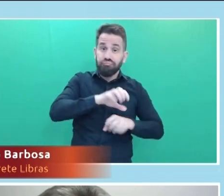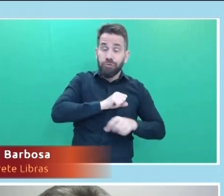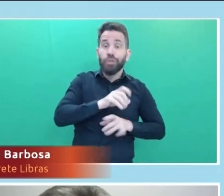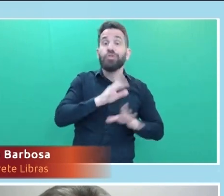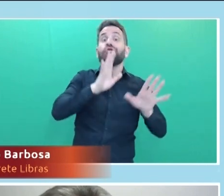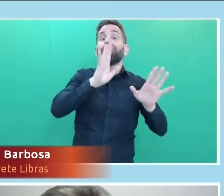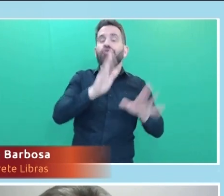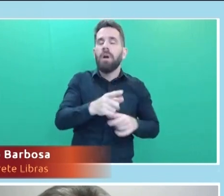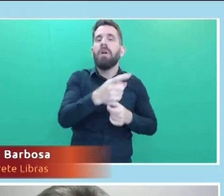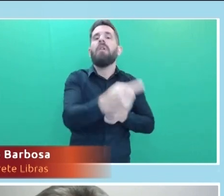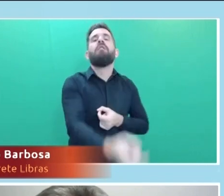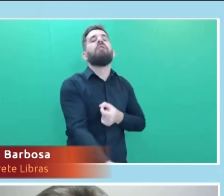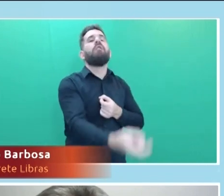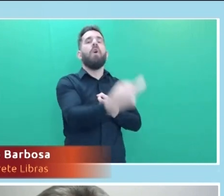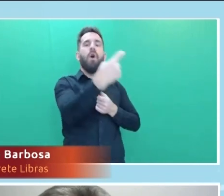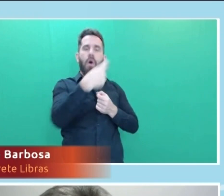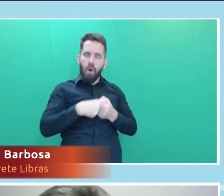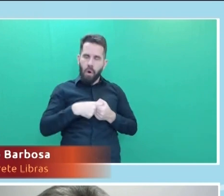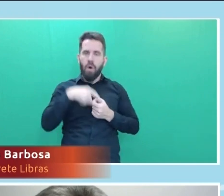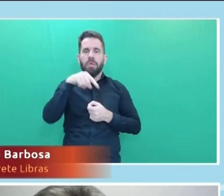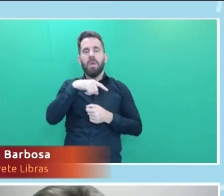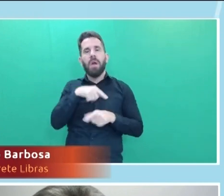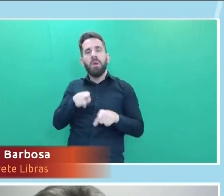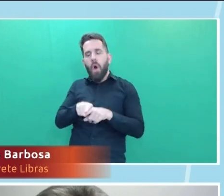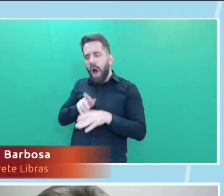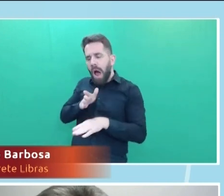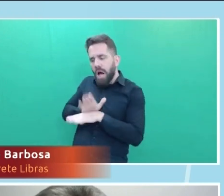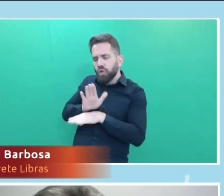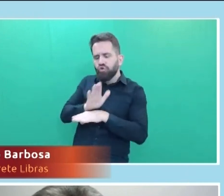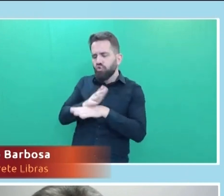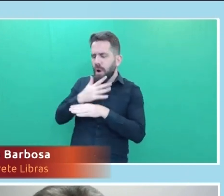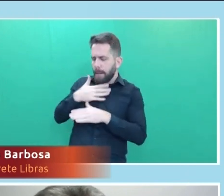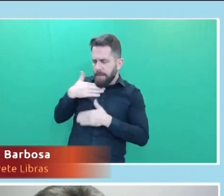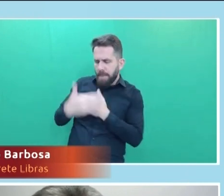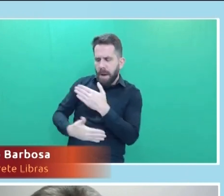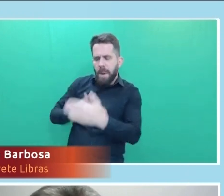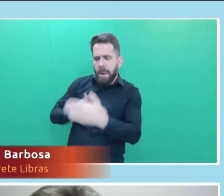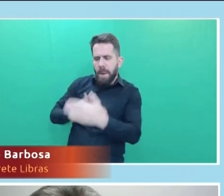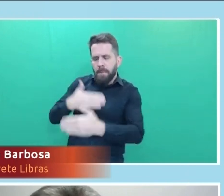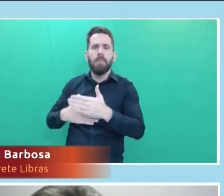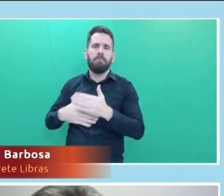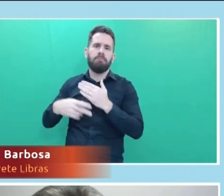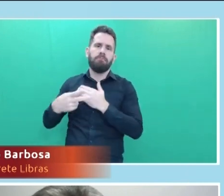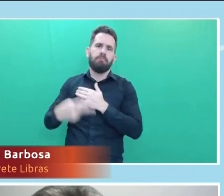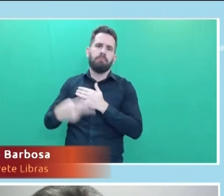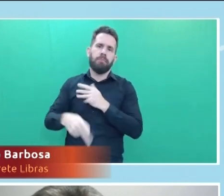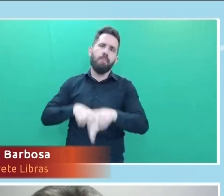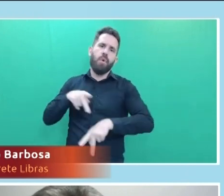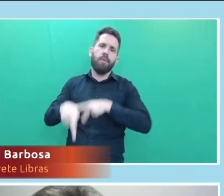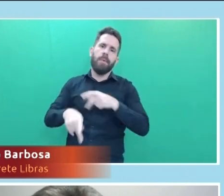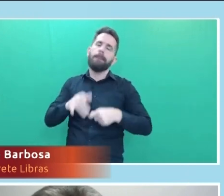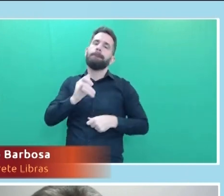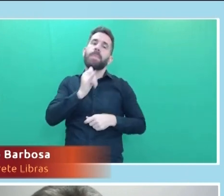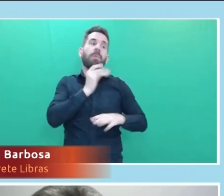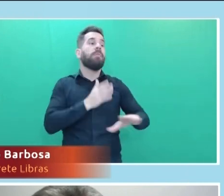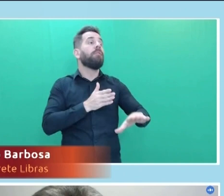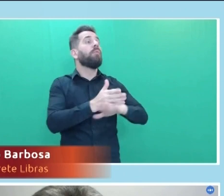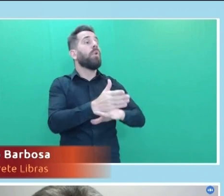para ajudar seu povo como médico, como